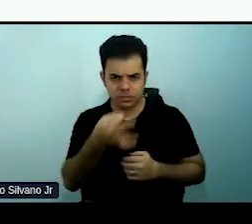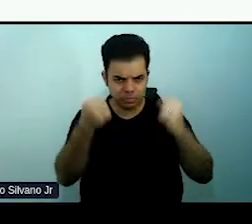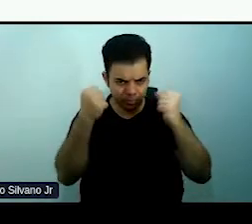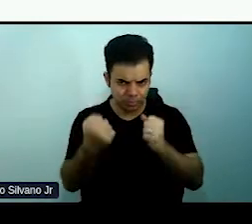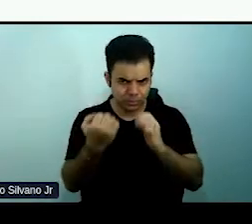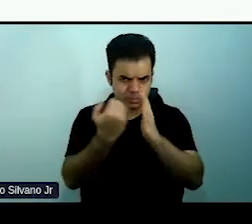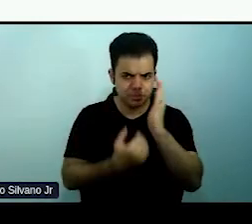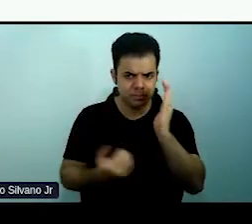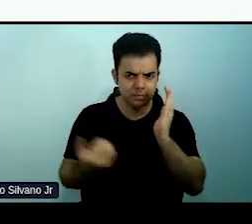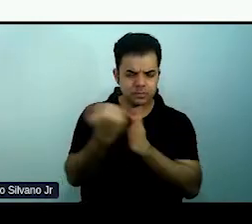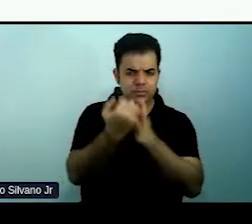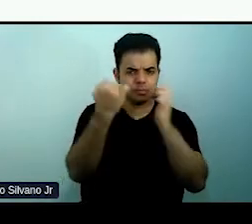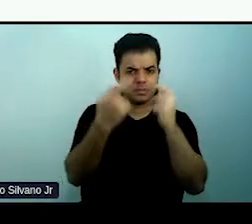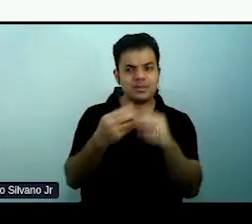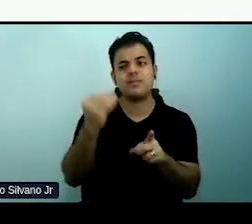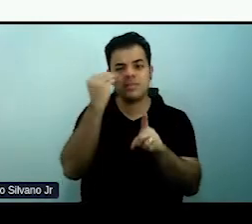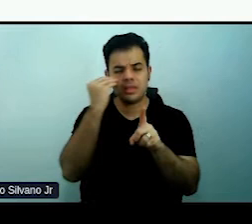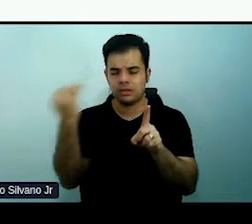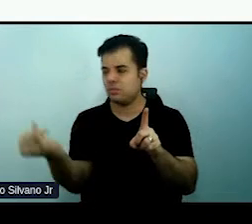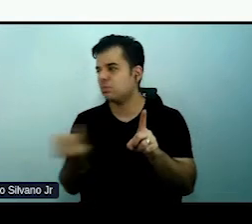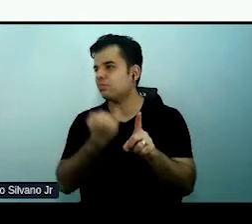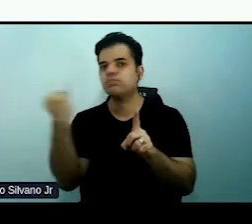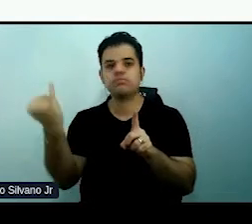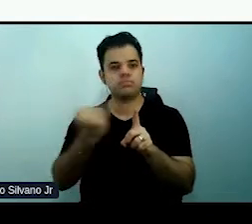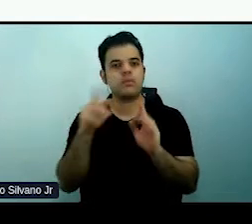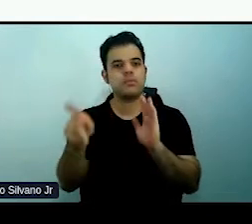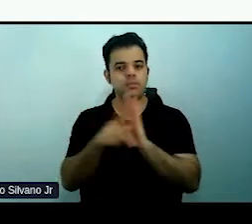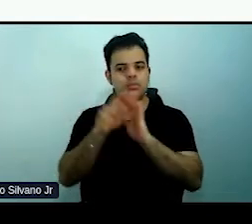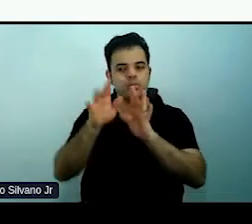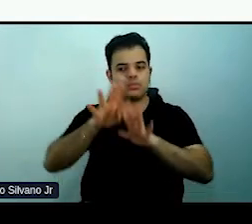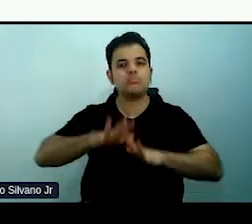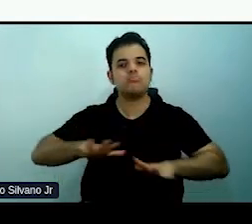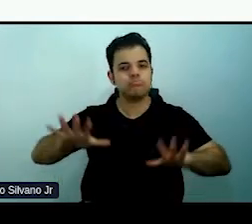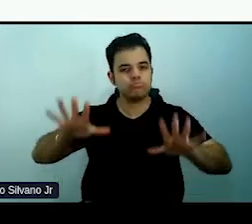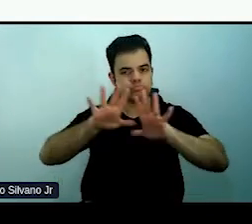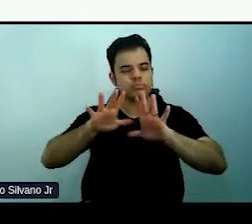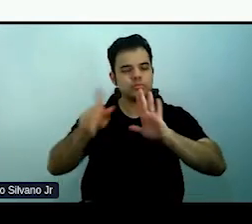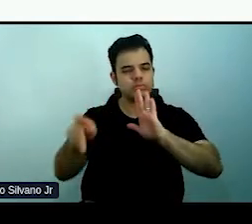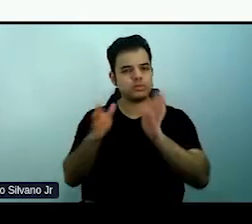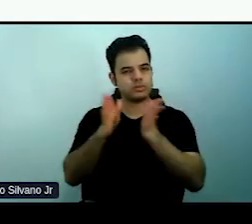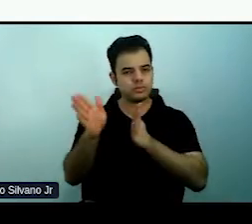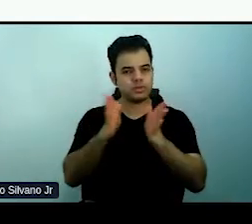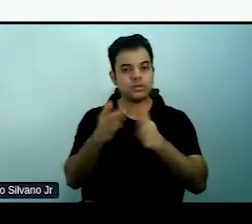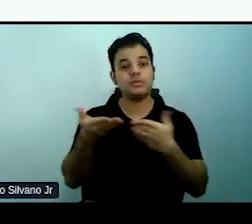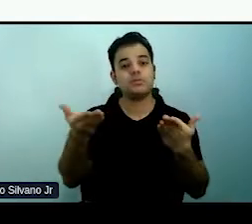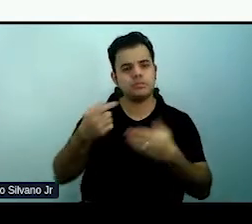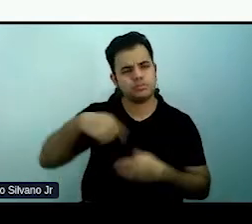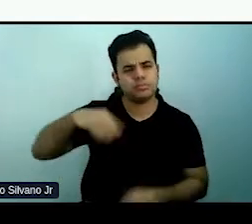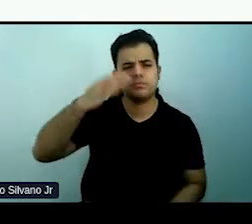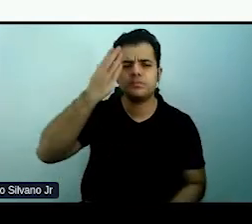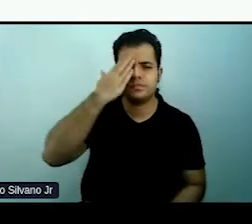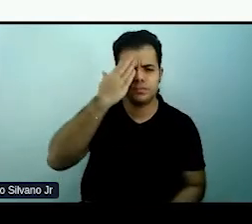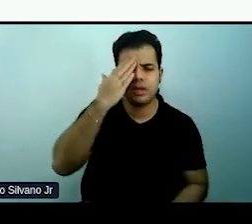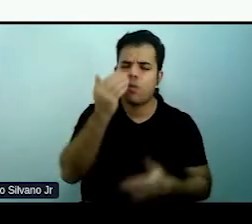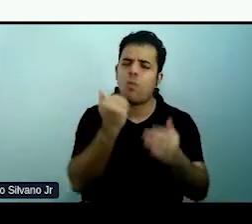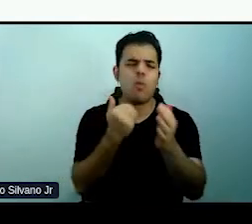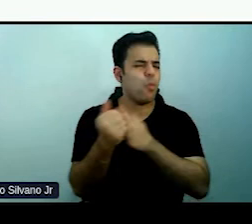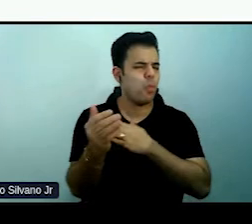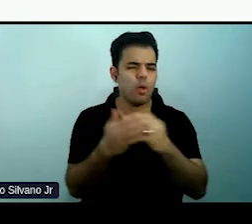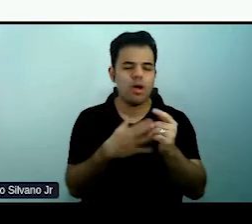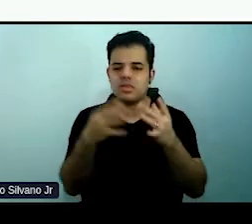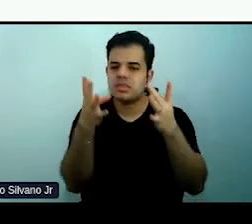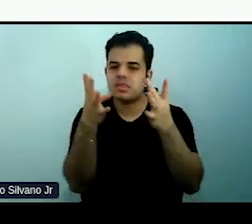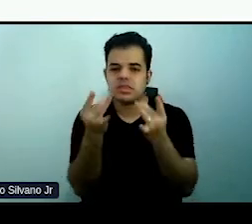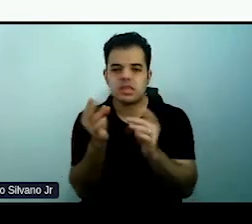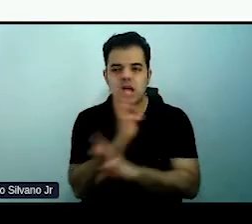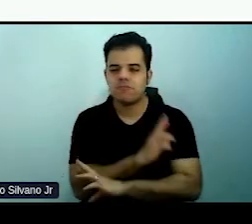ele e a importância desse teste para o ecossistema. Legal. Hoje a gente sabe que qualquer pequeno detalhe faz